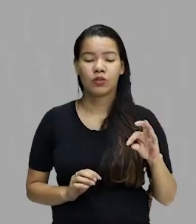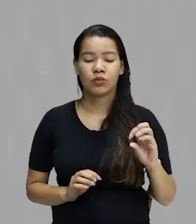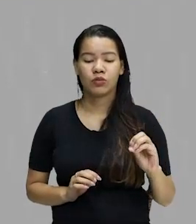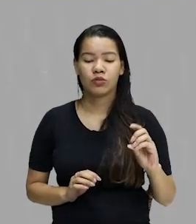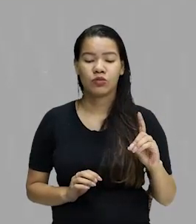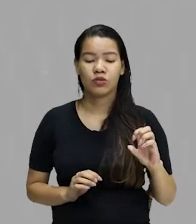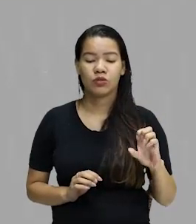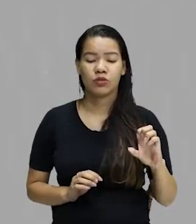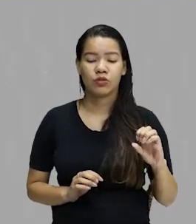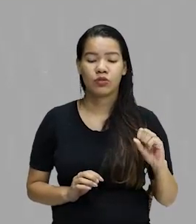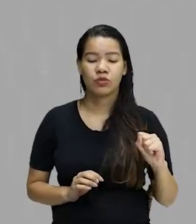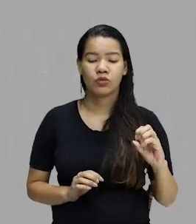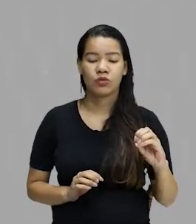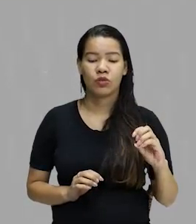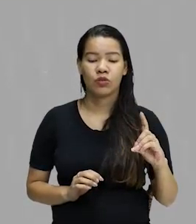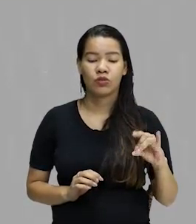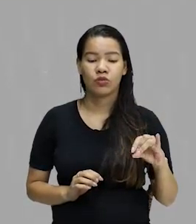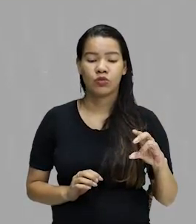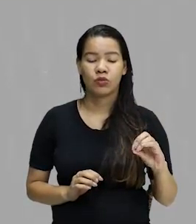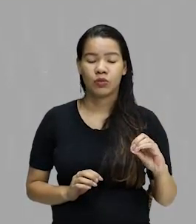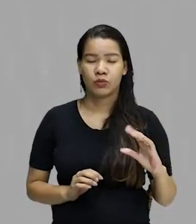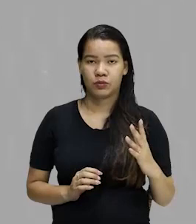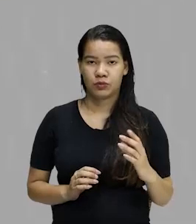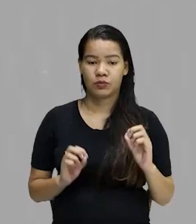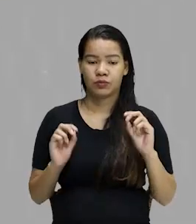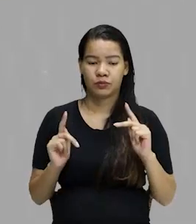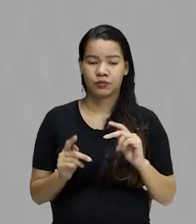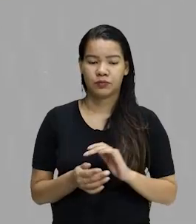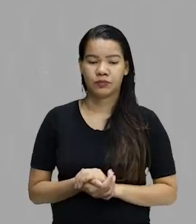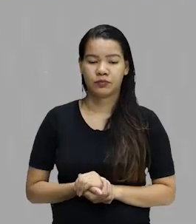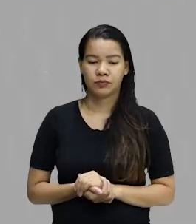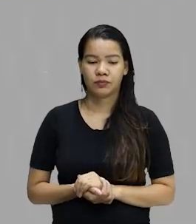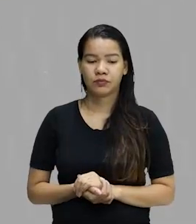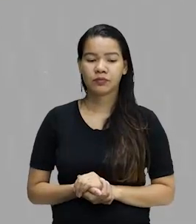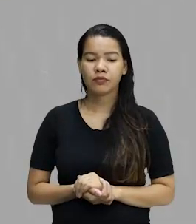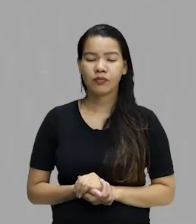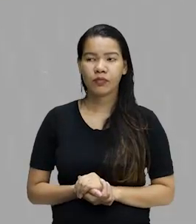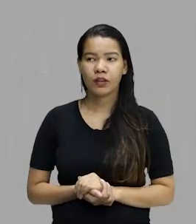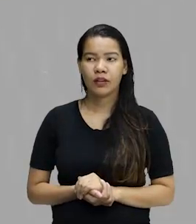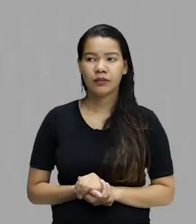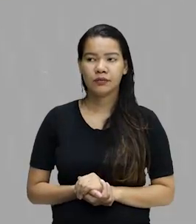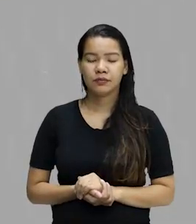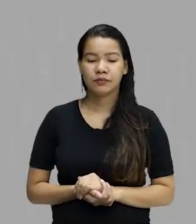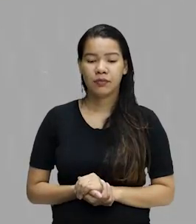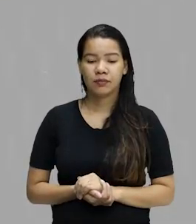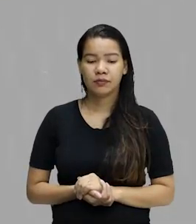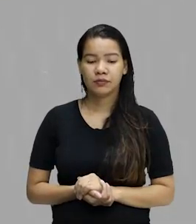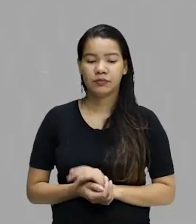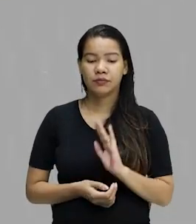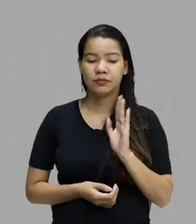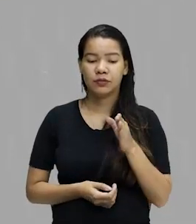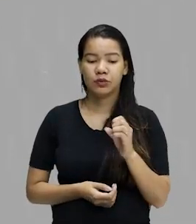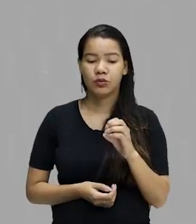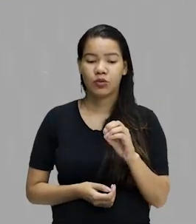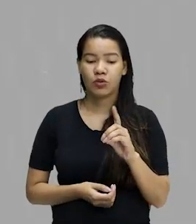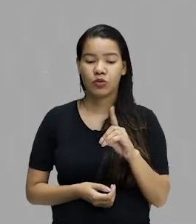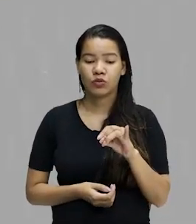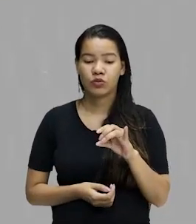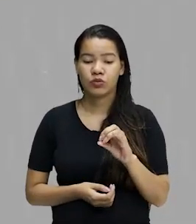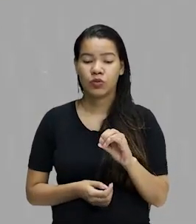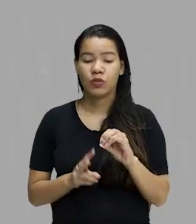BaCrO4, certo? O sódio, que é o positivo dessa substância, vai se combinar com